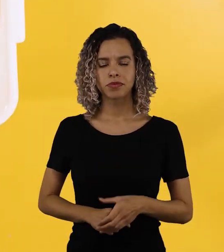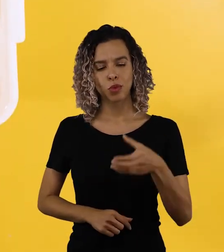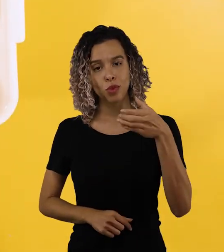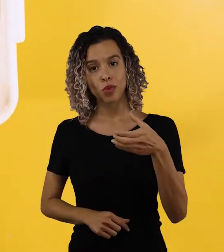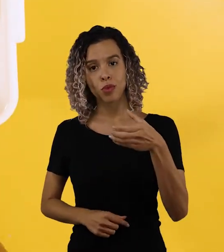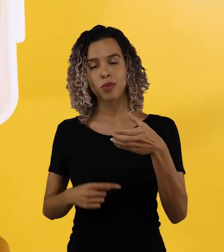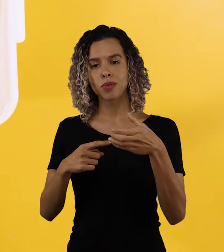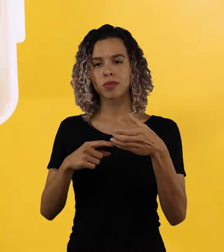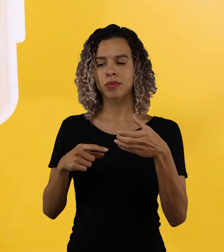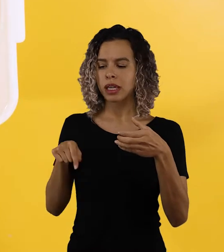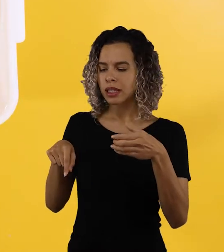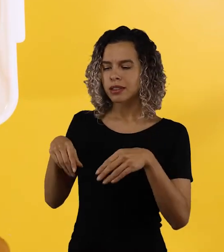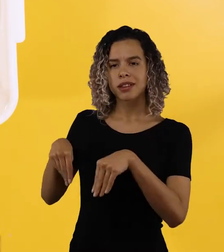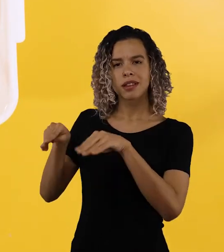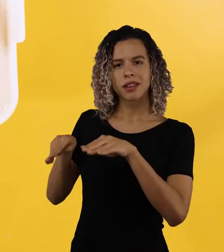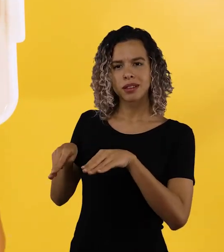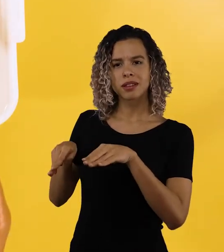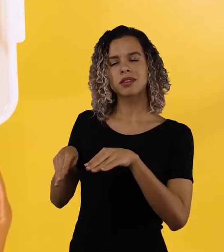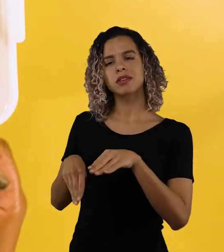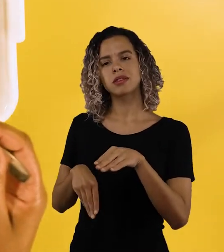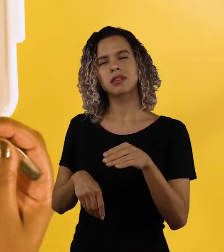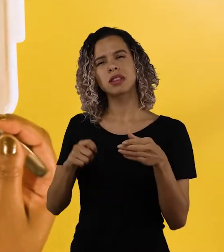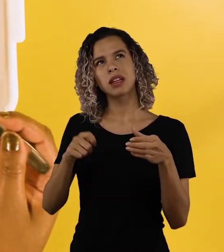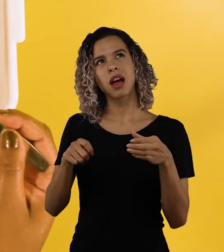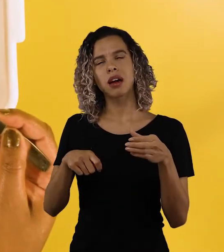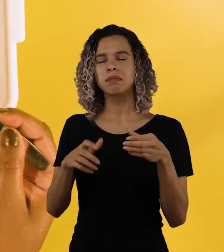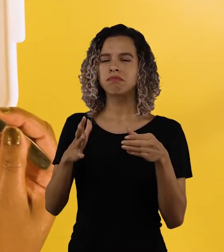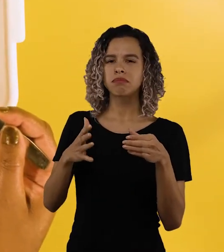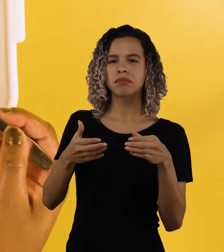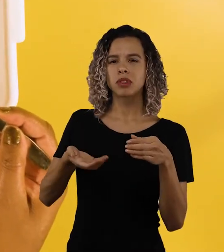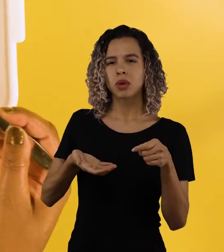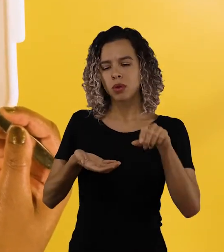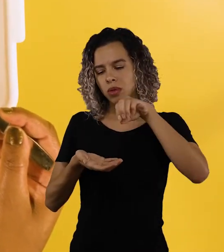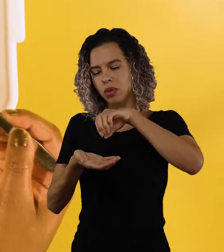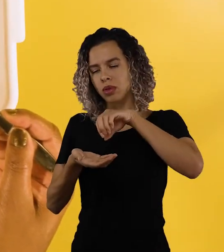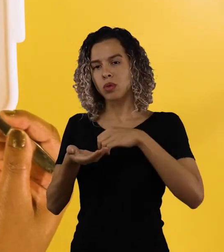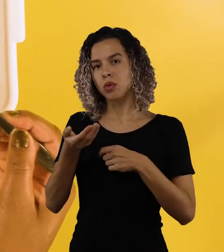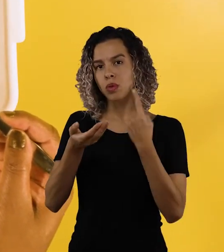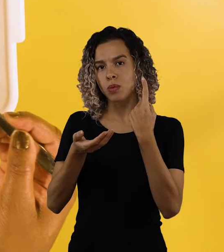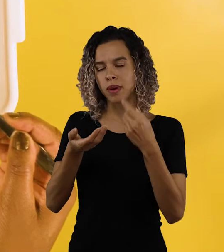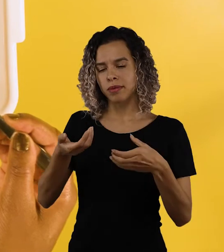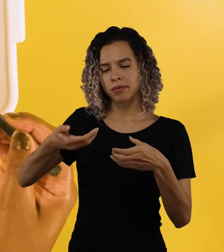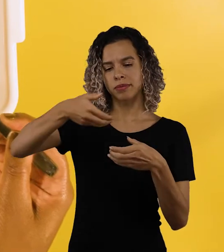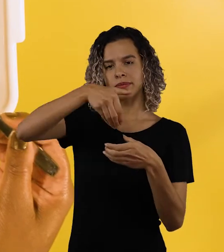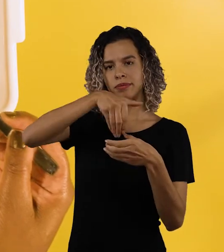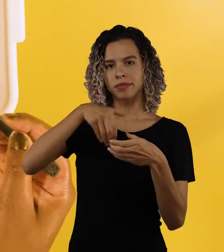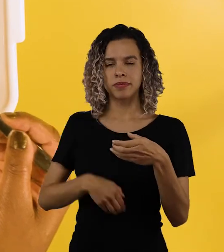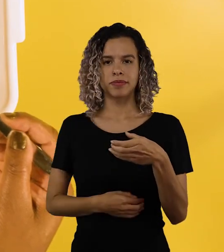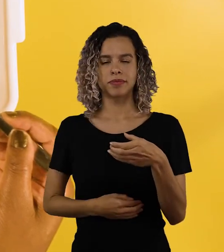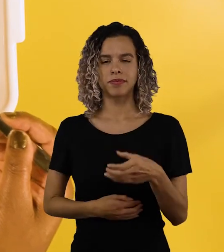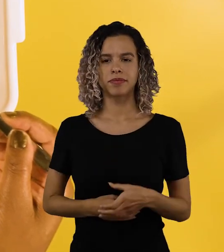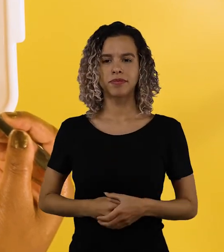Para a quantidade de tecido que eu vou utilizar, eu vou precisar de 1 colher de sopa de